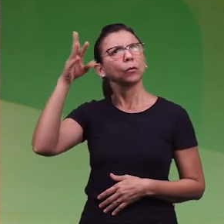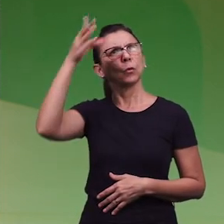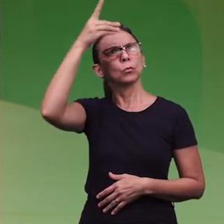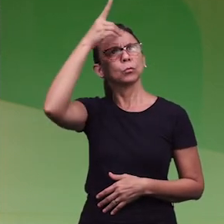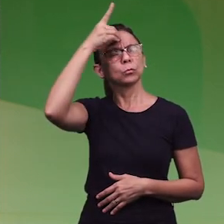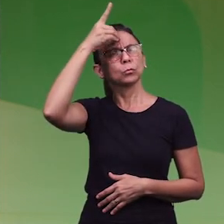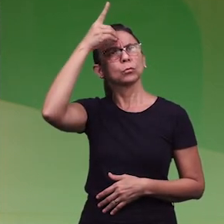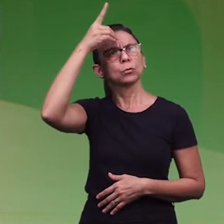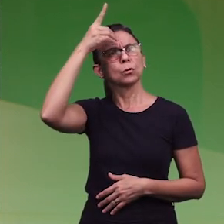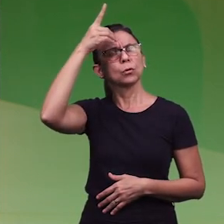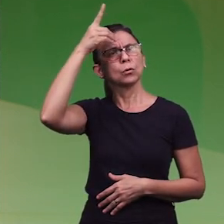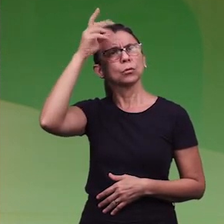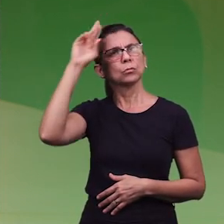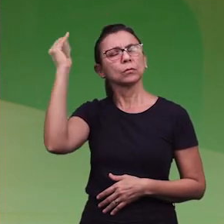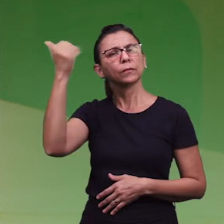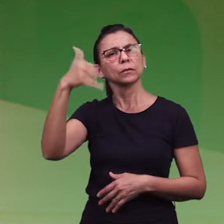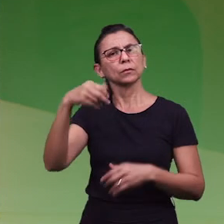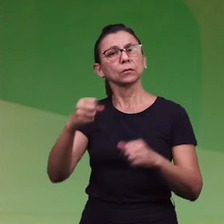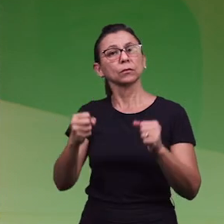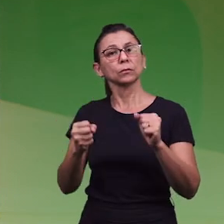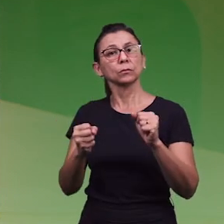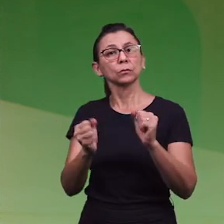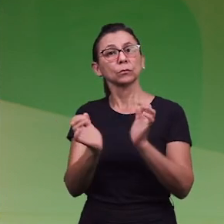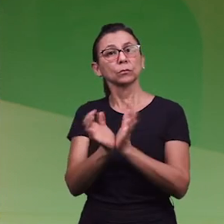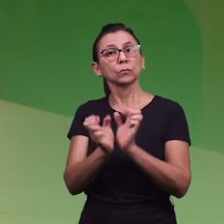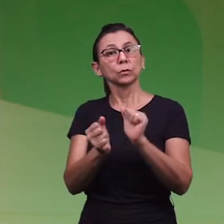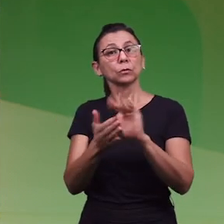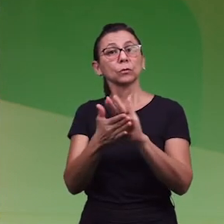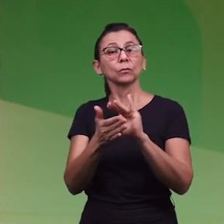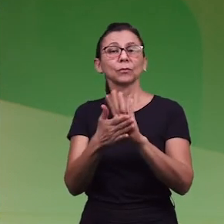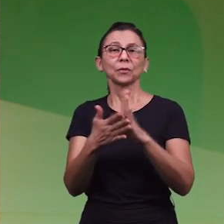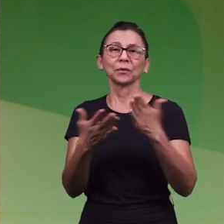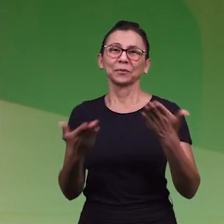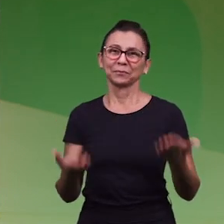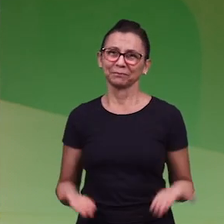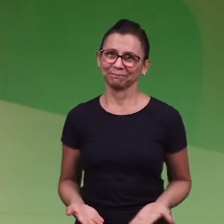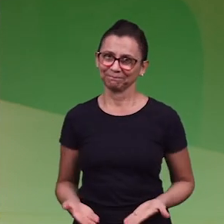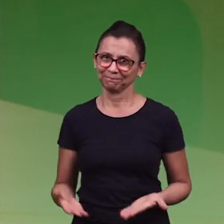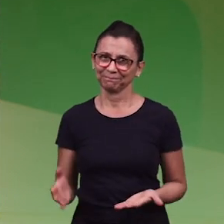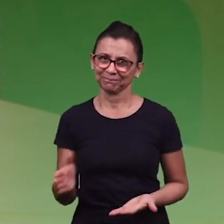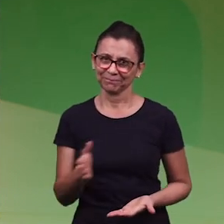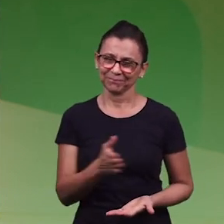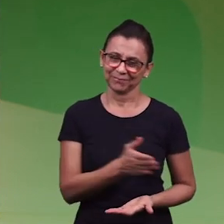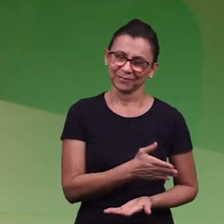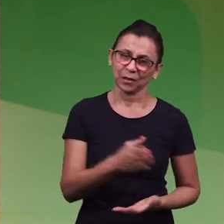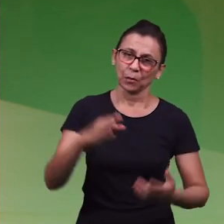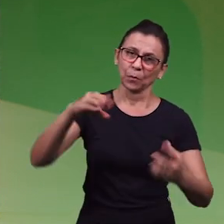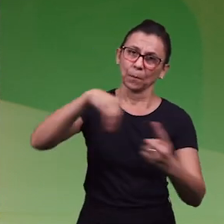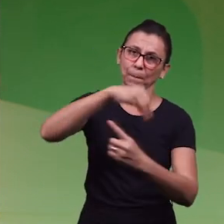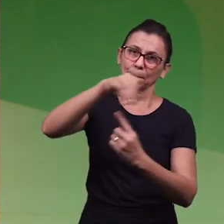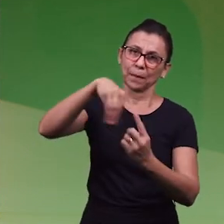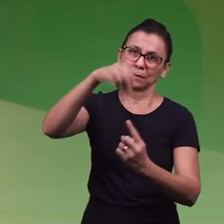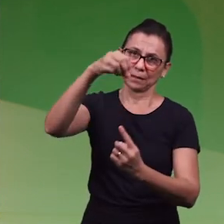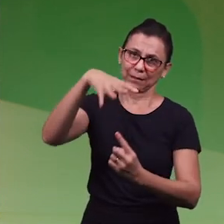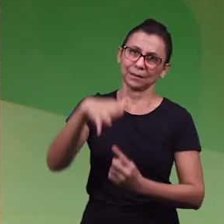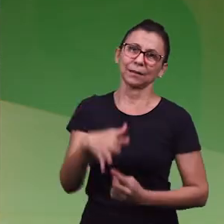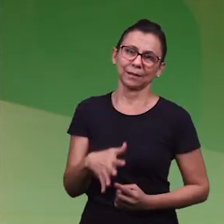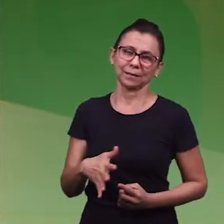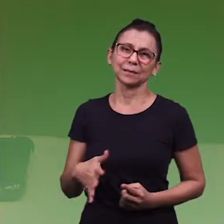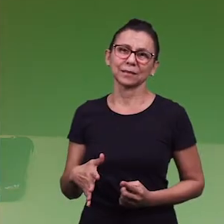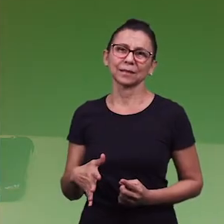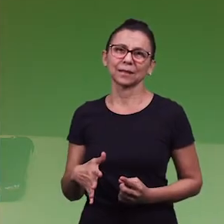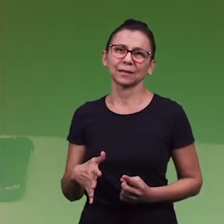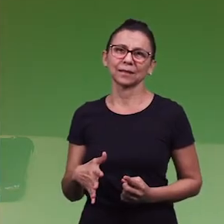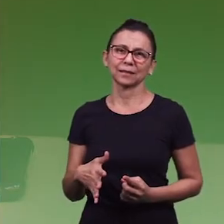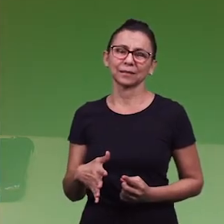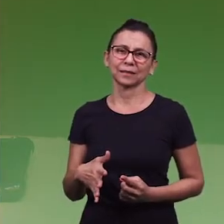seja, a fé foi acrescentada. Isso é um tesouro. O lugar onde você encontra os recursos da graça, nesse lugar